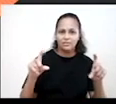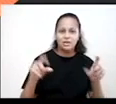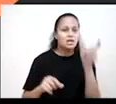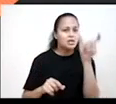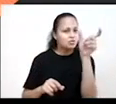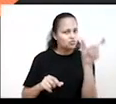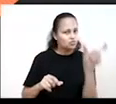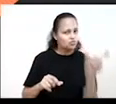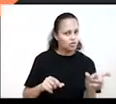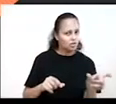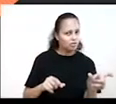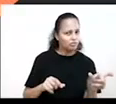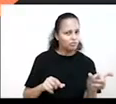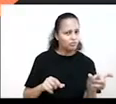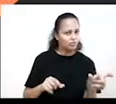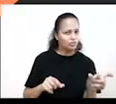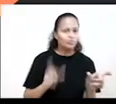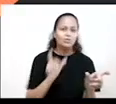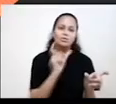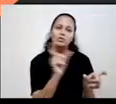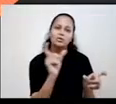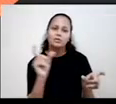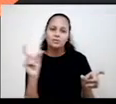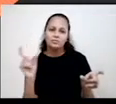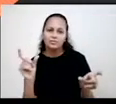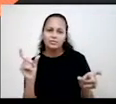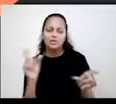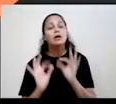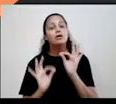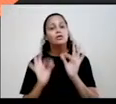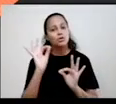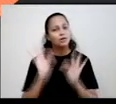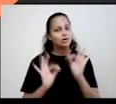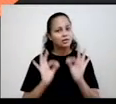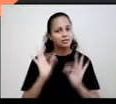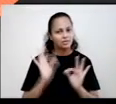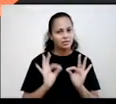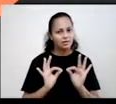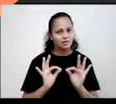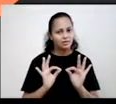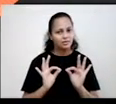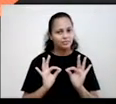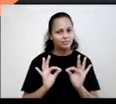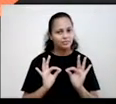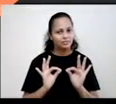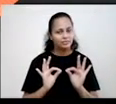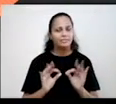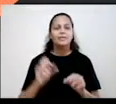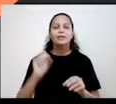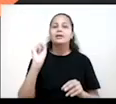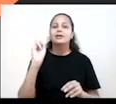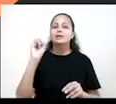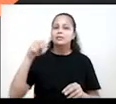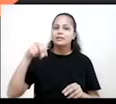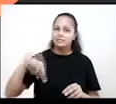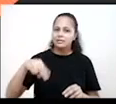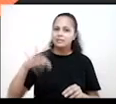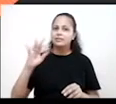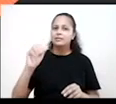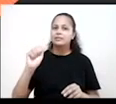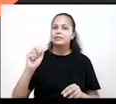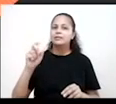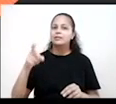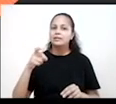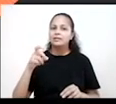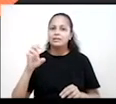de sujeito e predicado. É assim que elas estão organizadas. A sintaxe é uma área da gramática